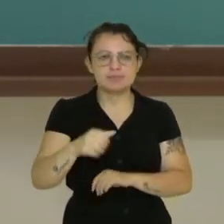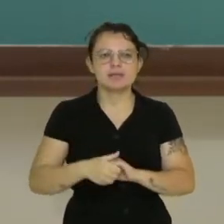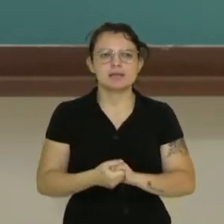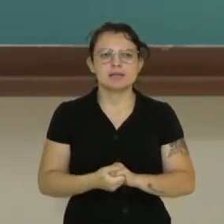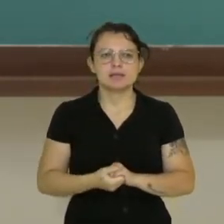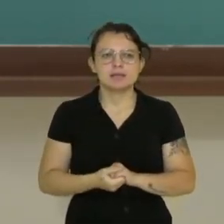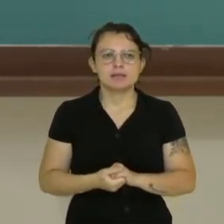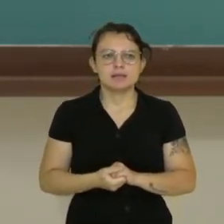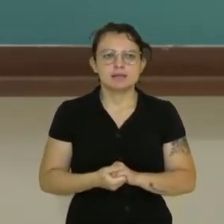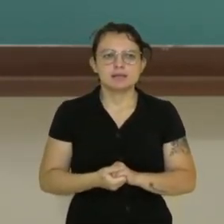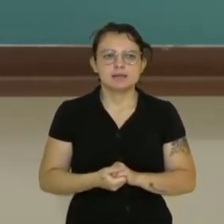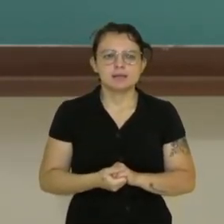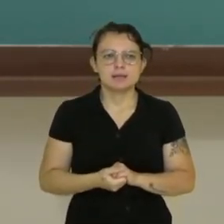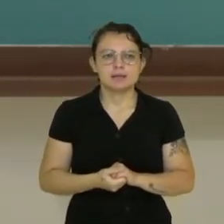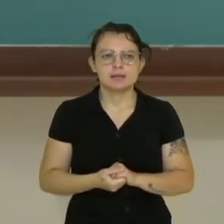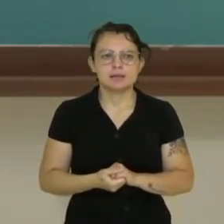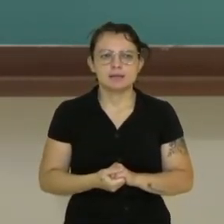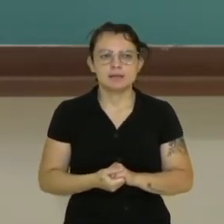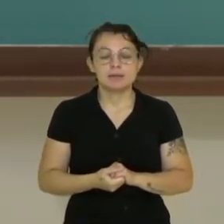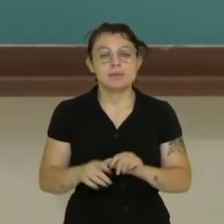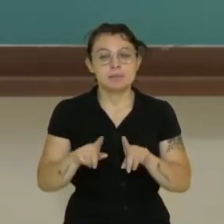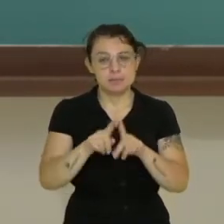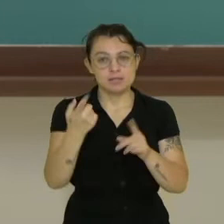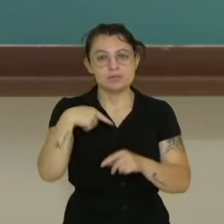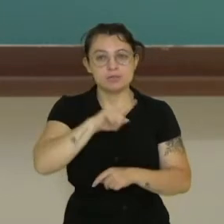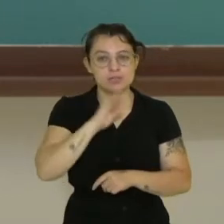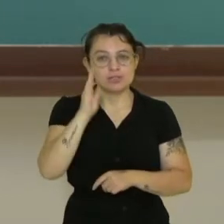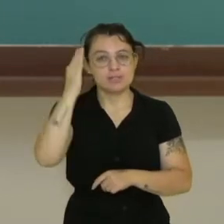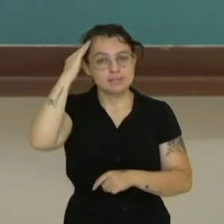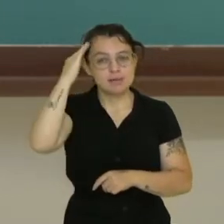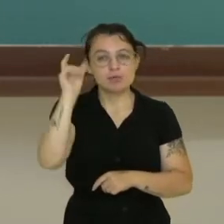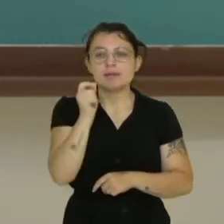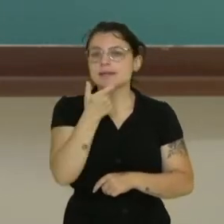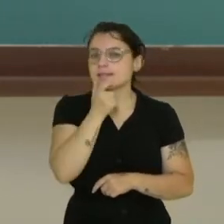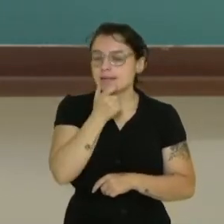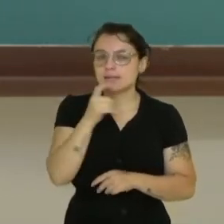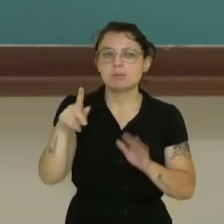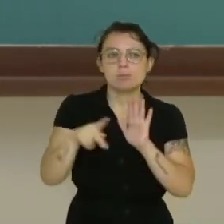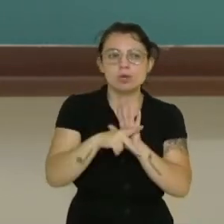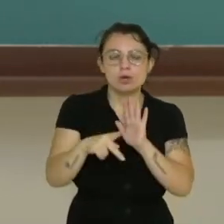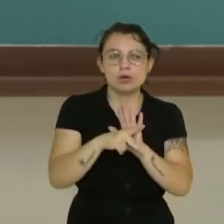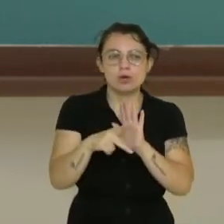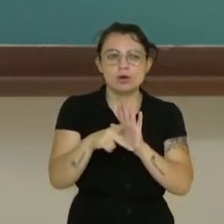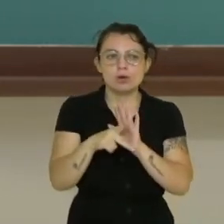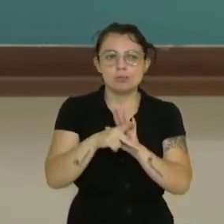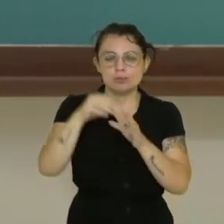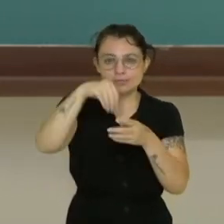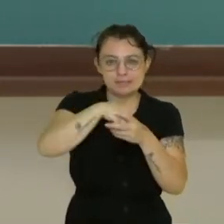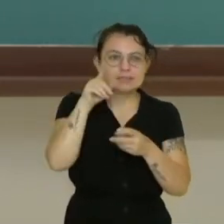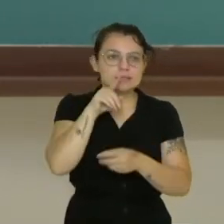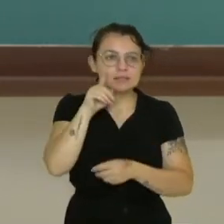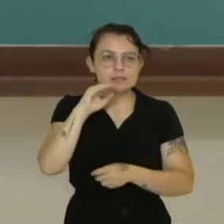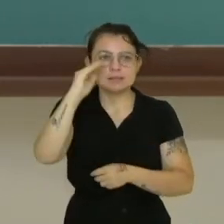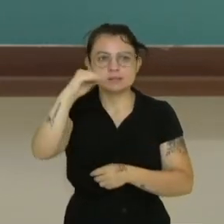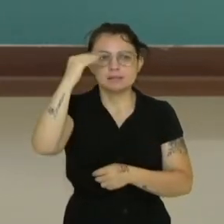idiomas oficiais do Canadá. No Quebec, no Canadá, se fala